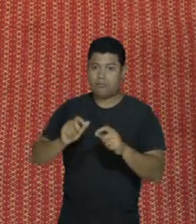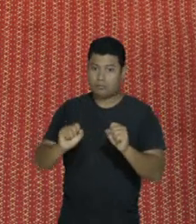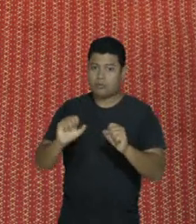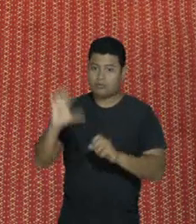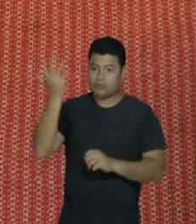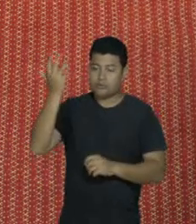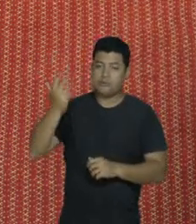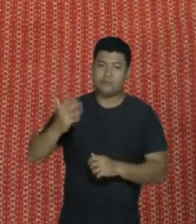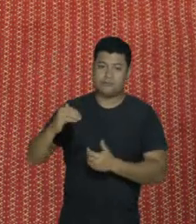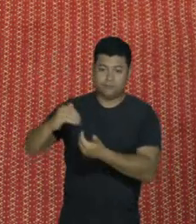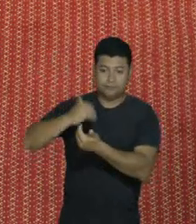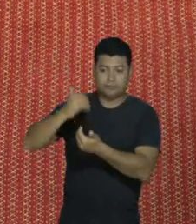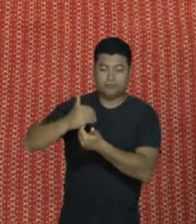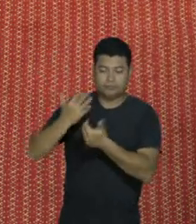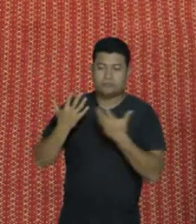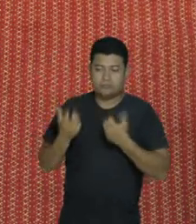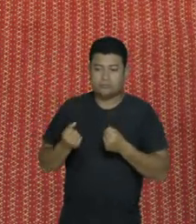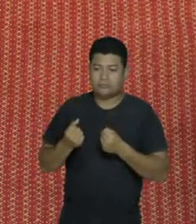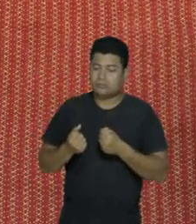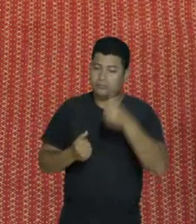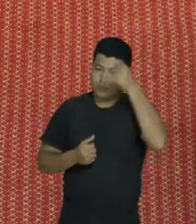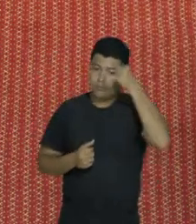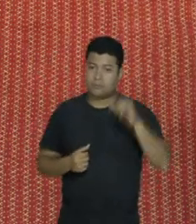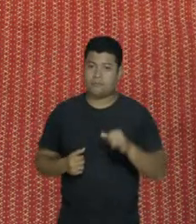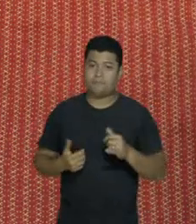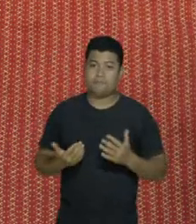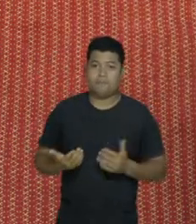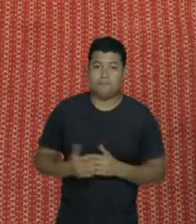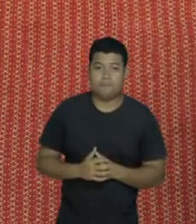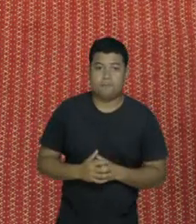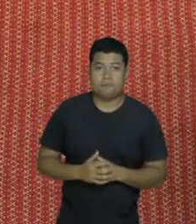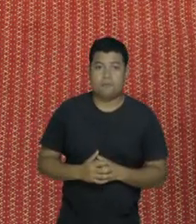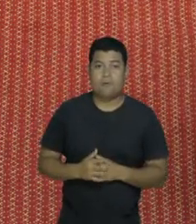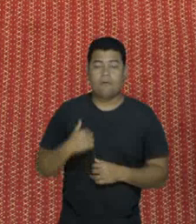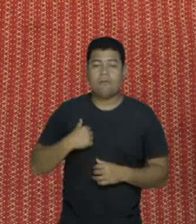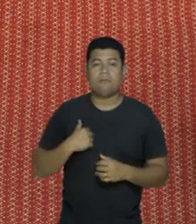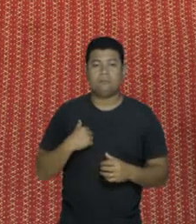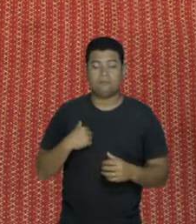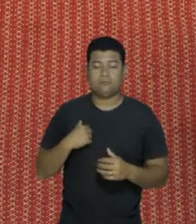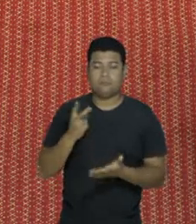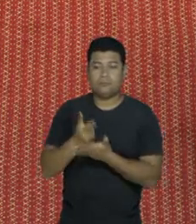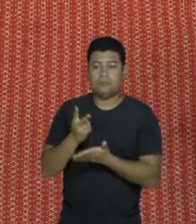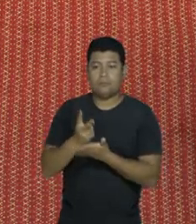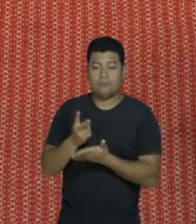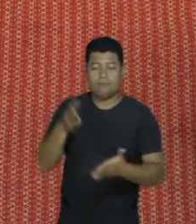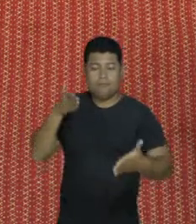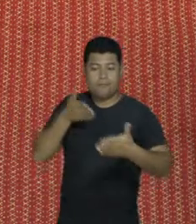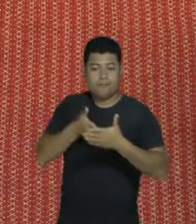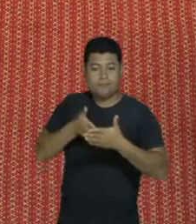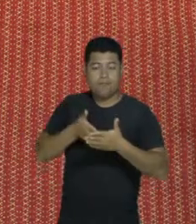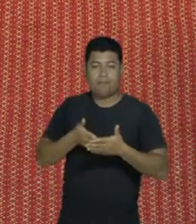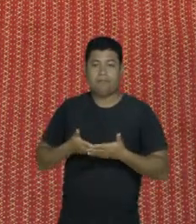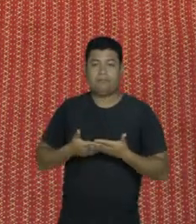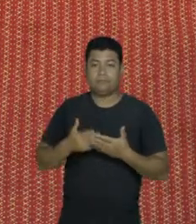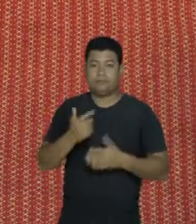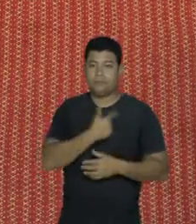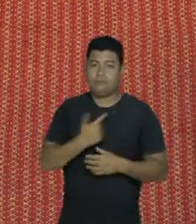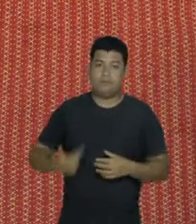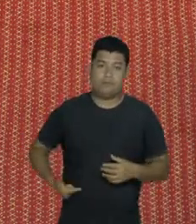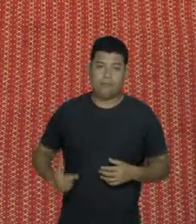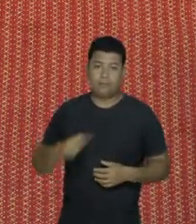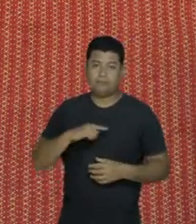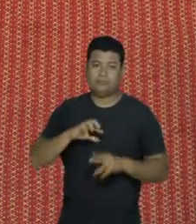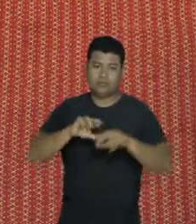aqui minha declaração de voto, lógico, acompanhando o veto do governador, porque já temos todas as medidas necessárias